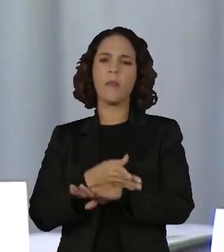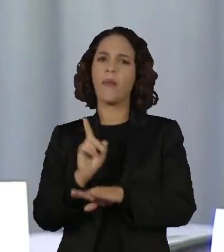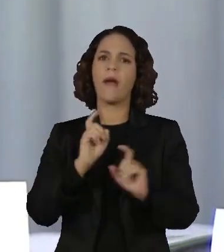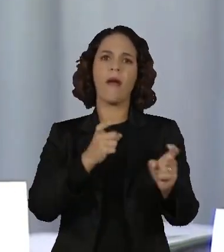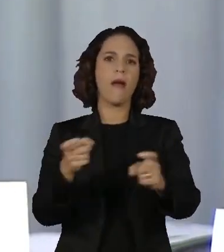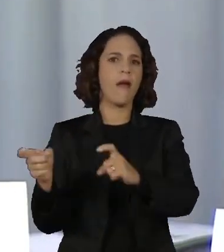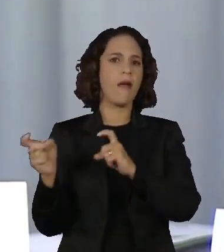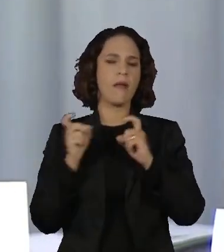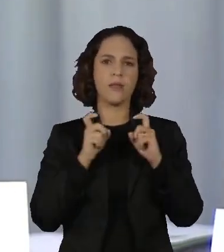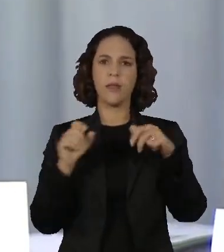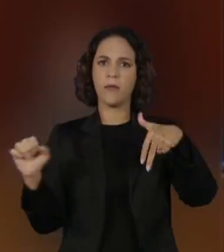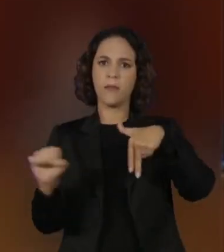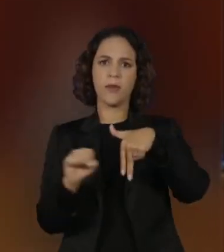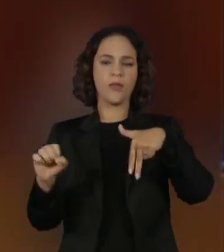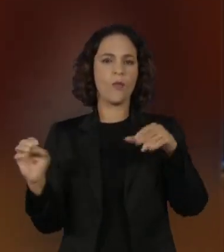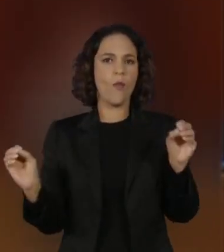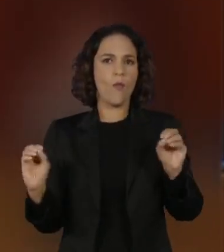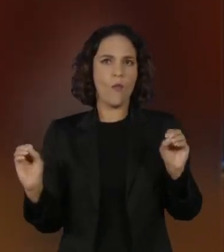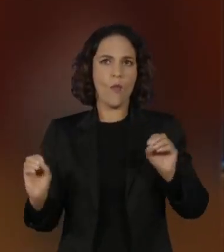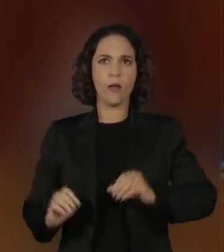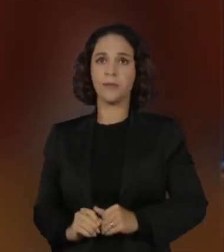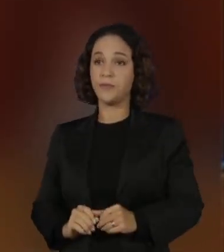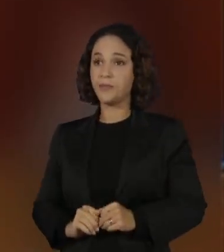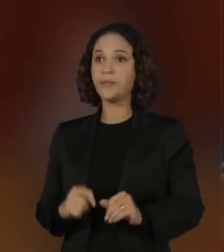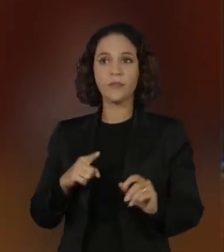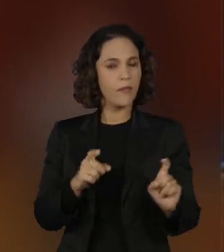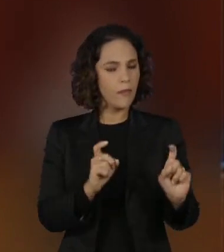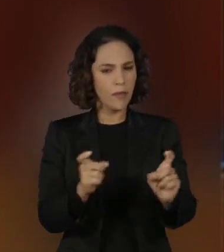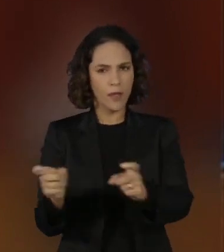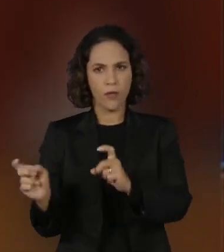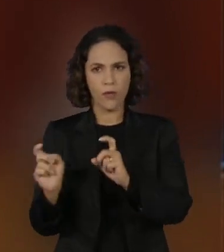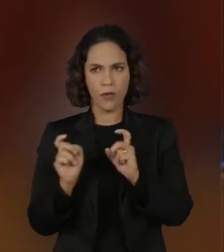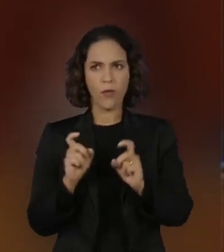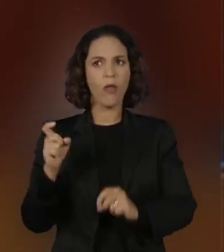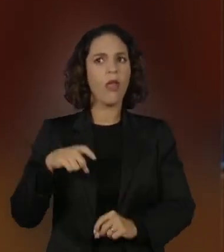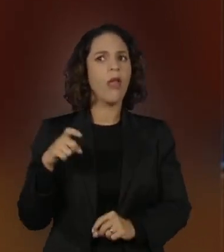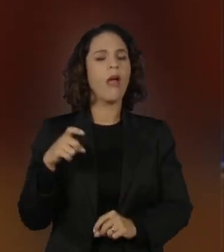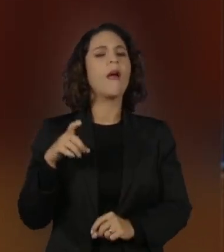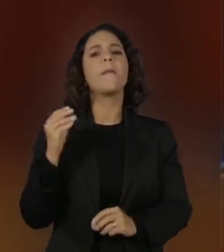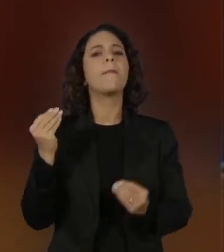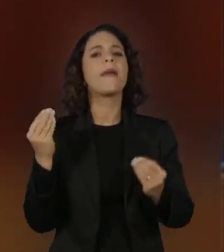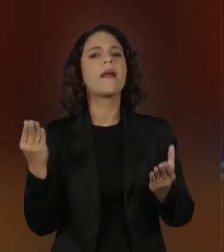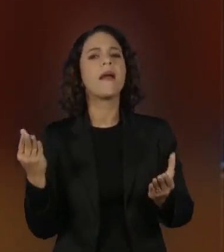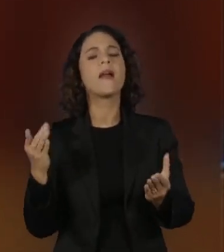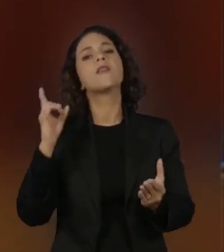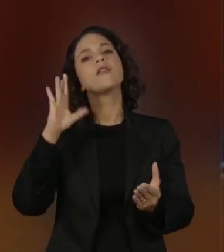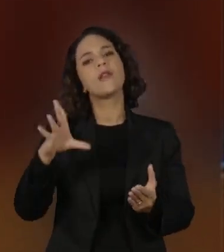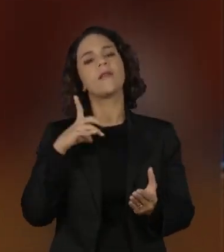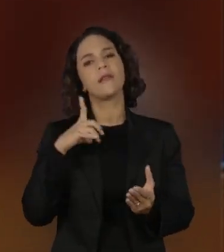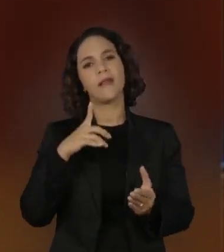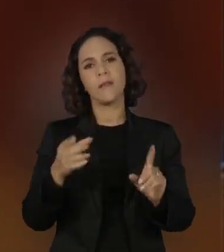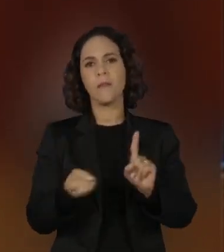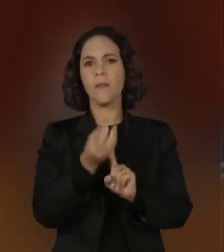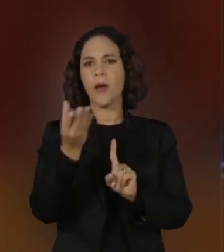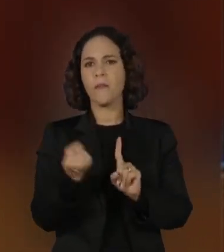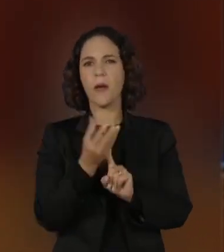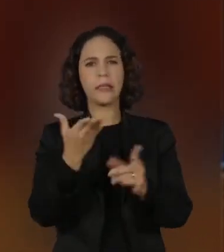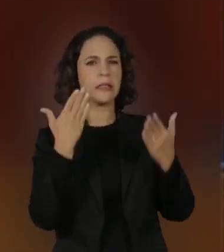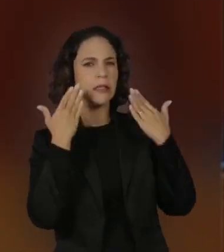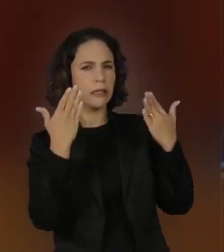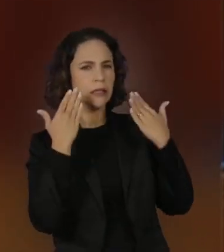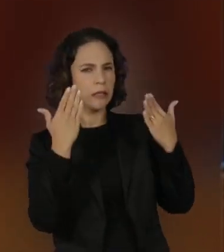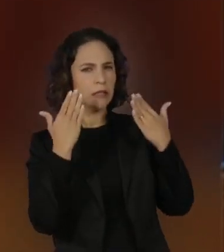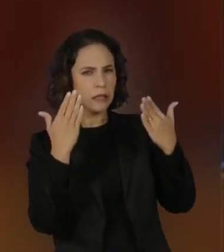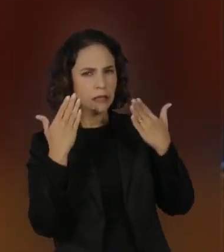reunião com os embaixadores a reunião aconteceu exclusivamente para que fossem ouvidas palavras de desconfiança e